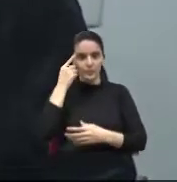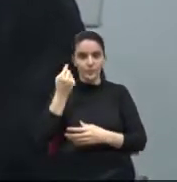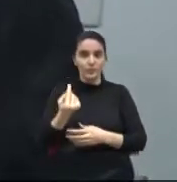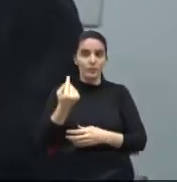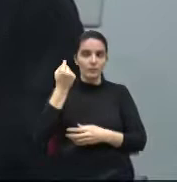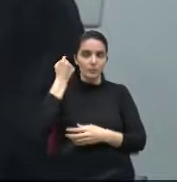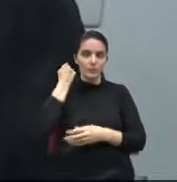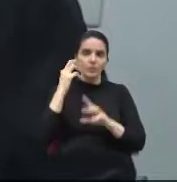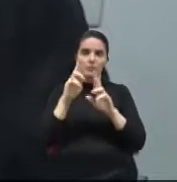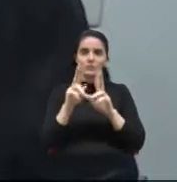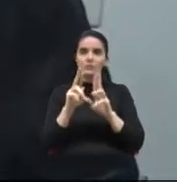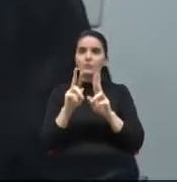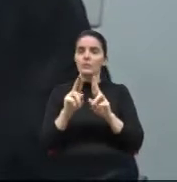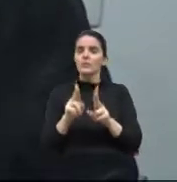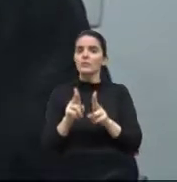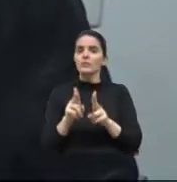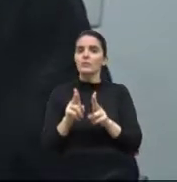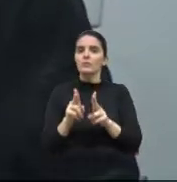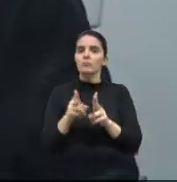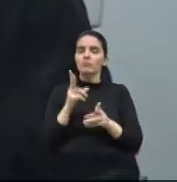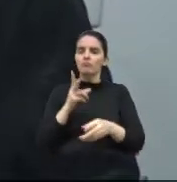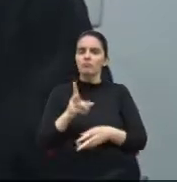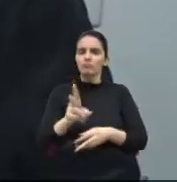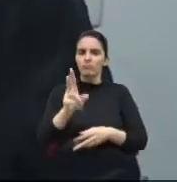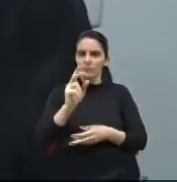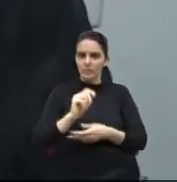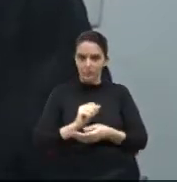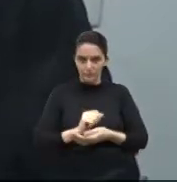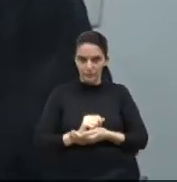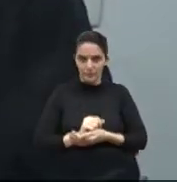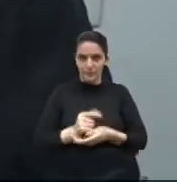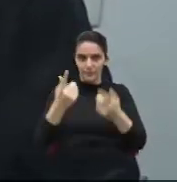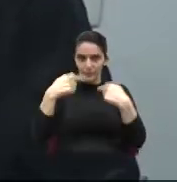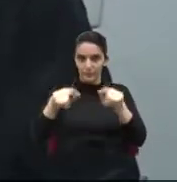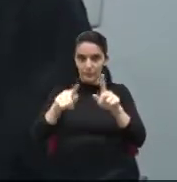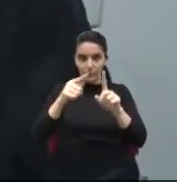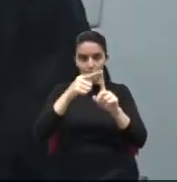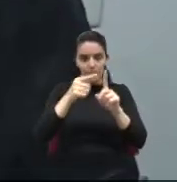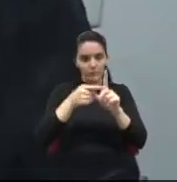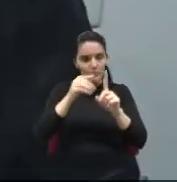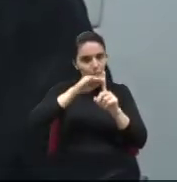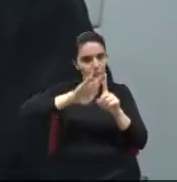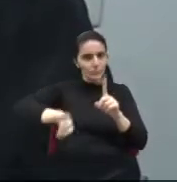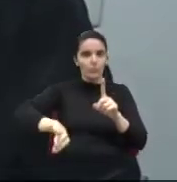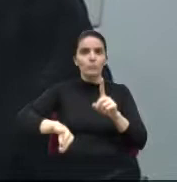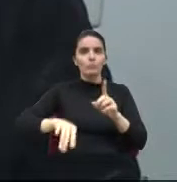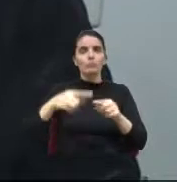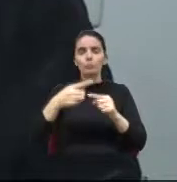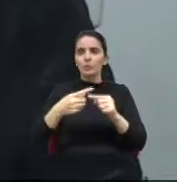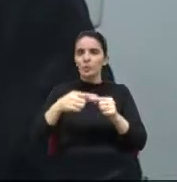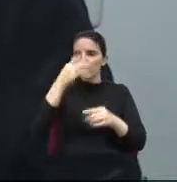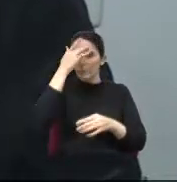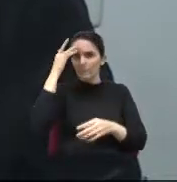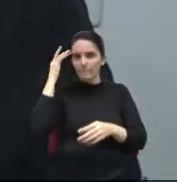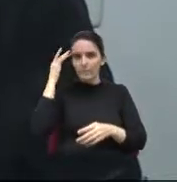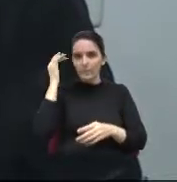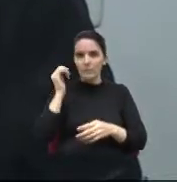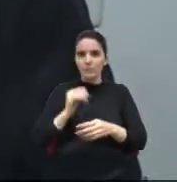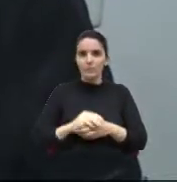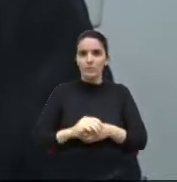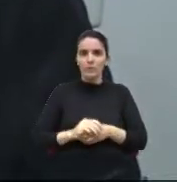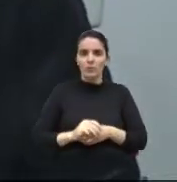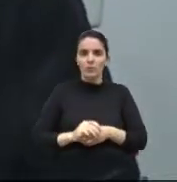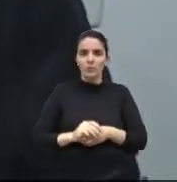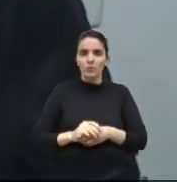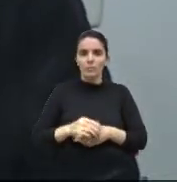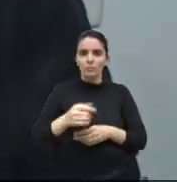atrás, sempre fui, sou e sempre serei contra o aborto. Porque aquele que tira uma vida é porque ele não tem consciência. Eu já